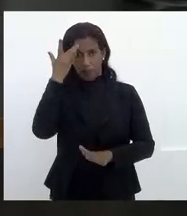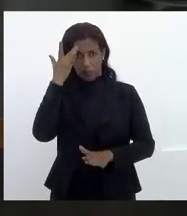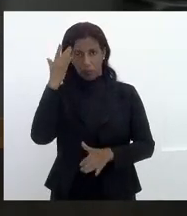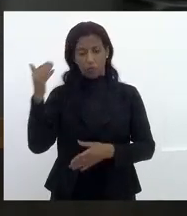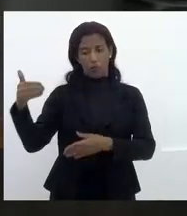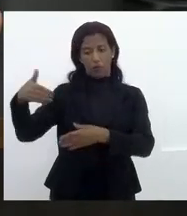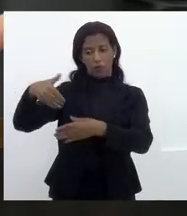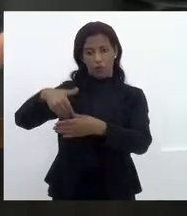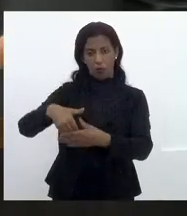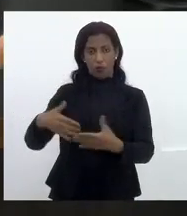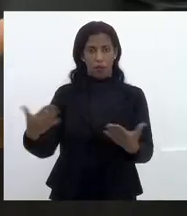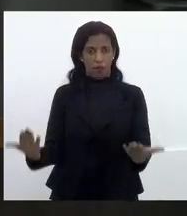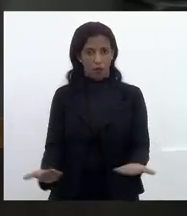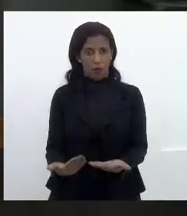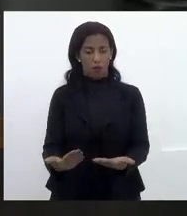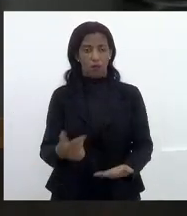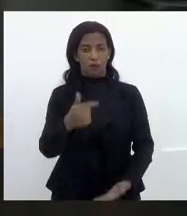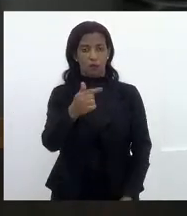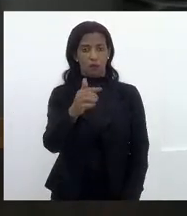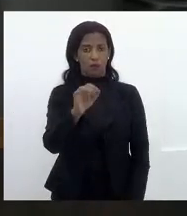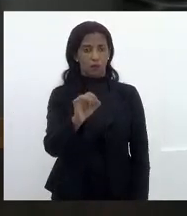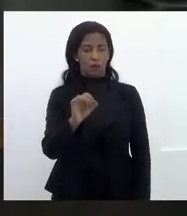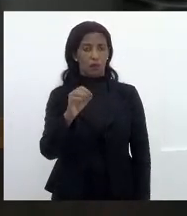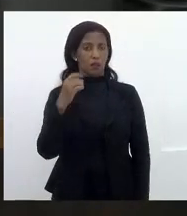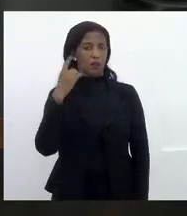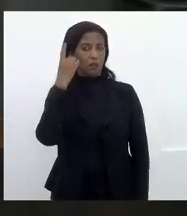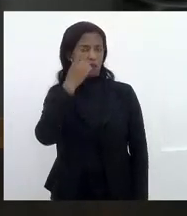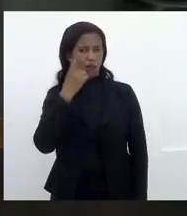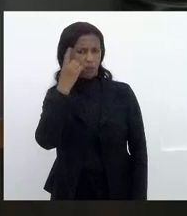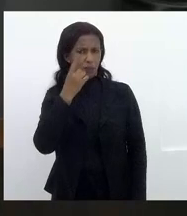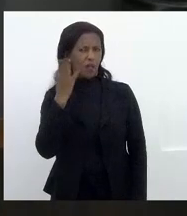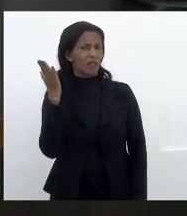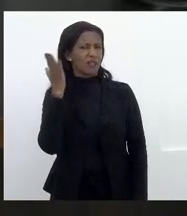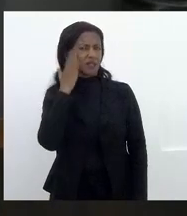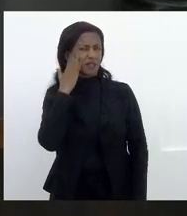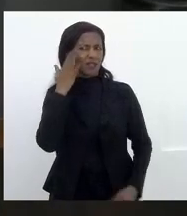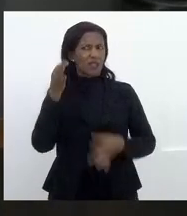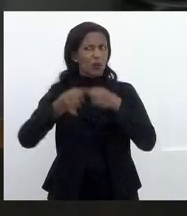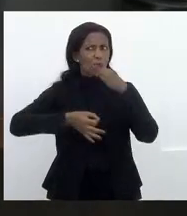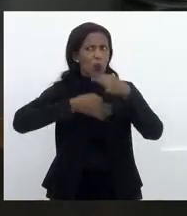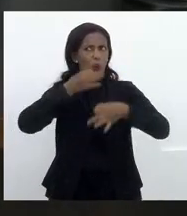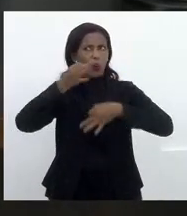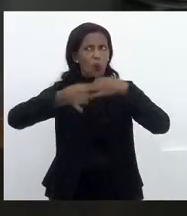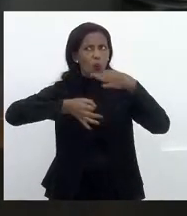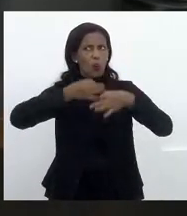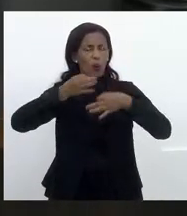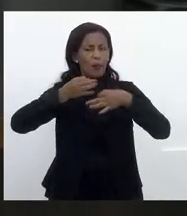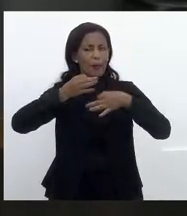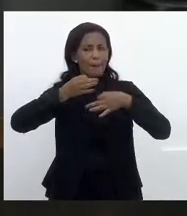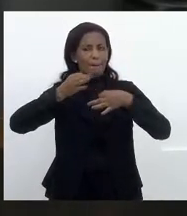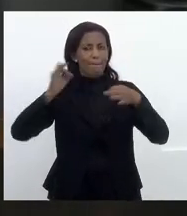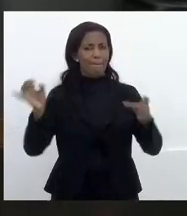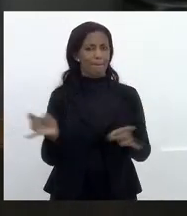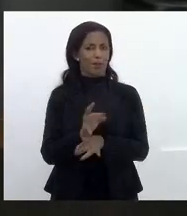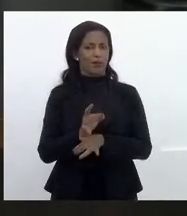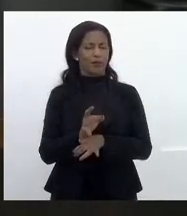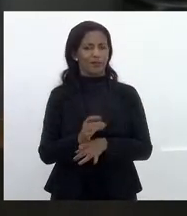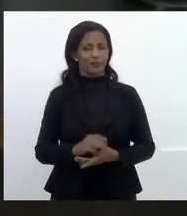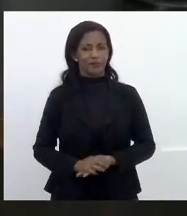votar agora que você uns 70 deputados ele já tem todas as suas questões ideológicas definidas